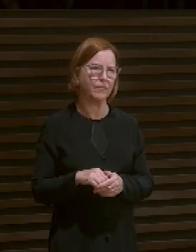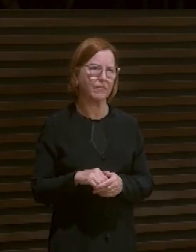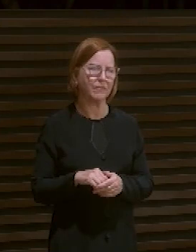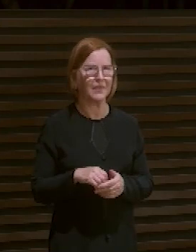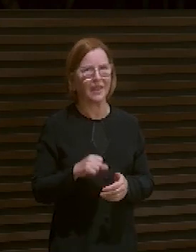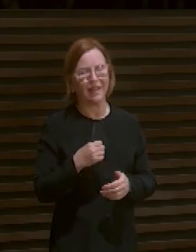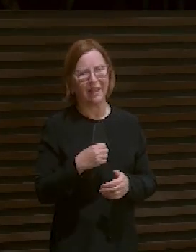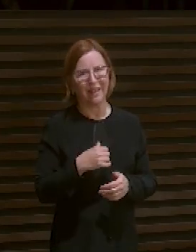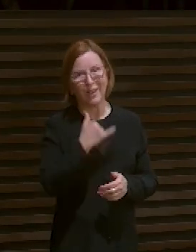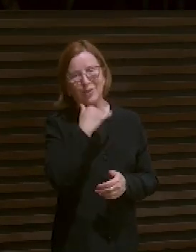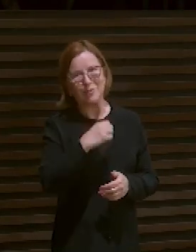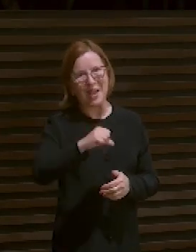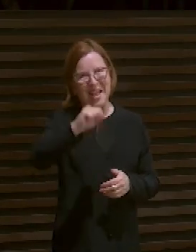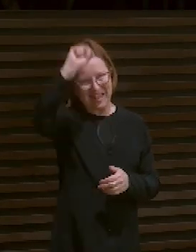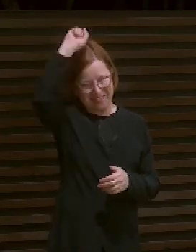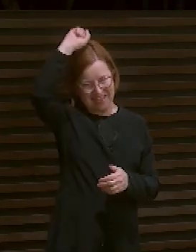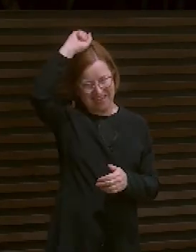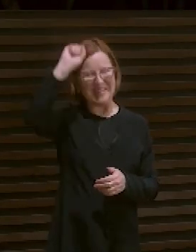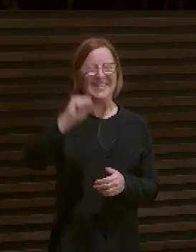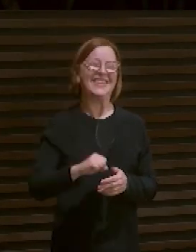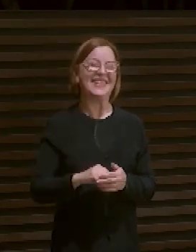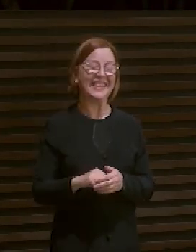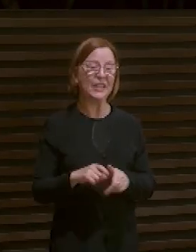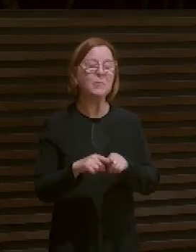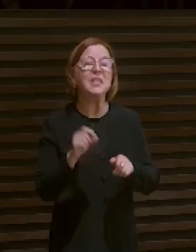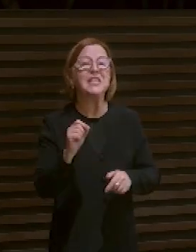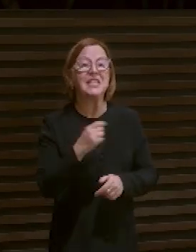os descendentes de Abraão?